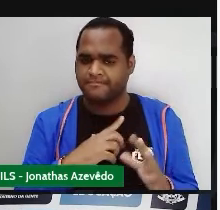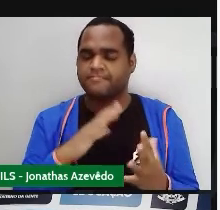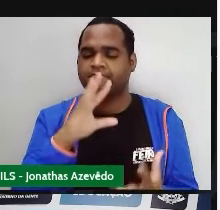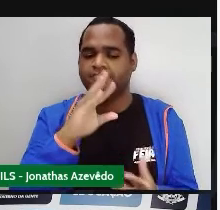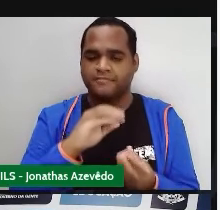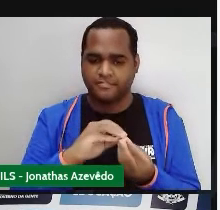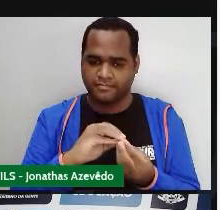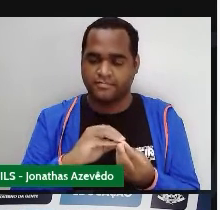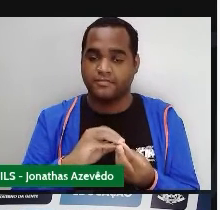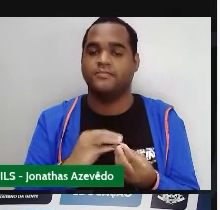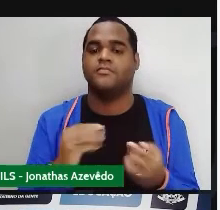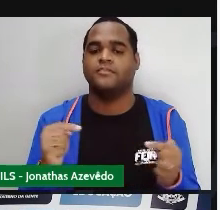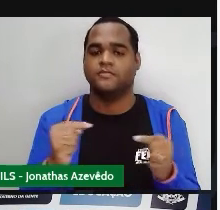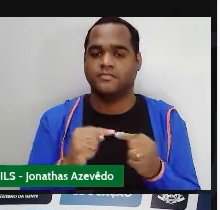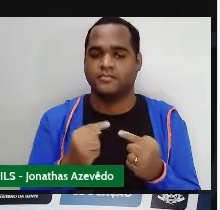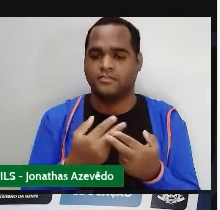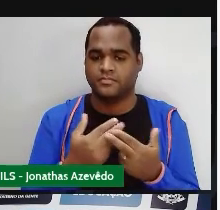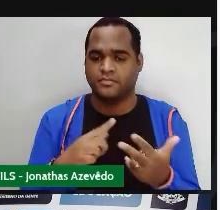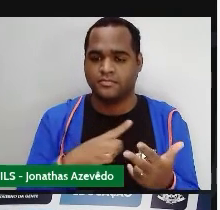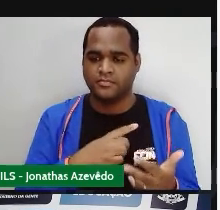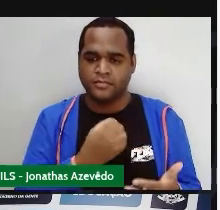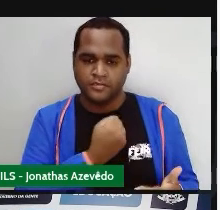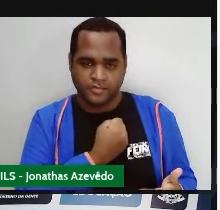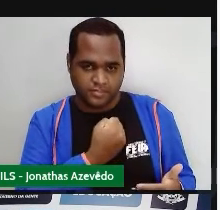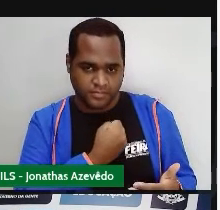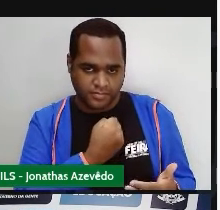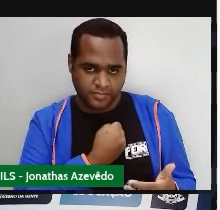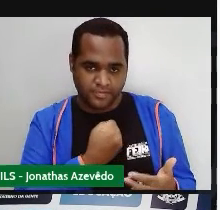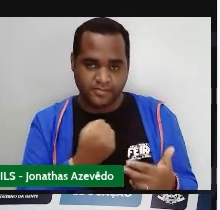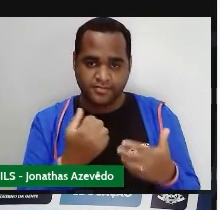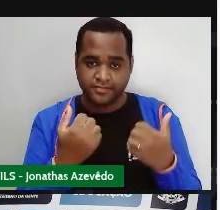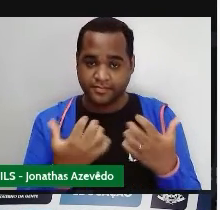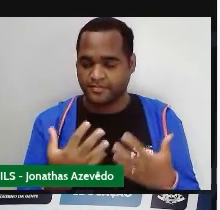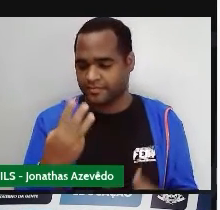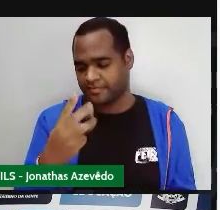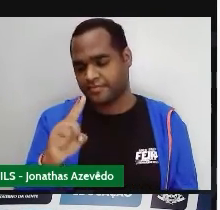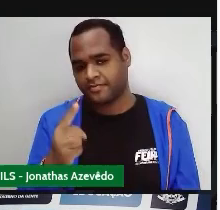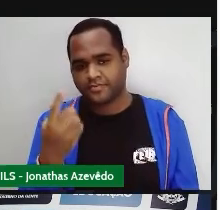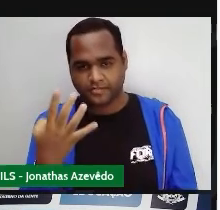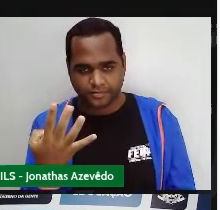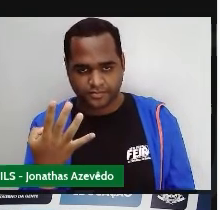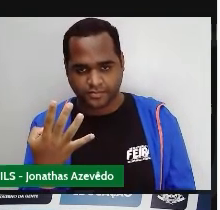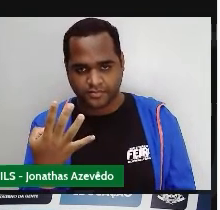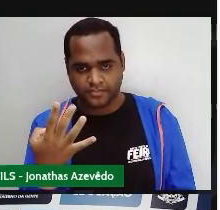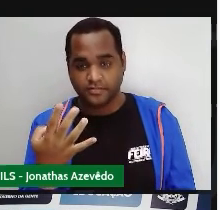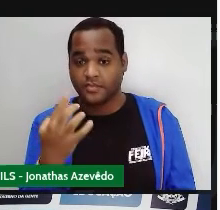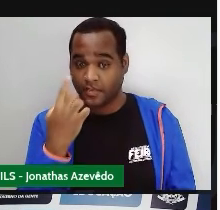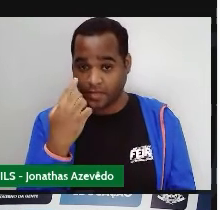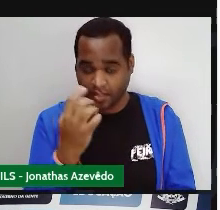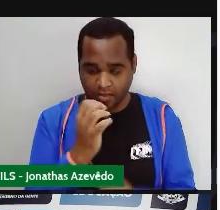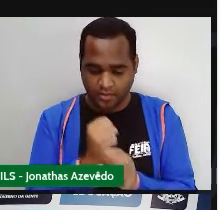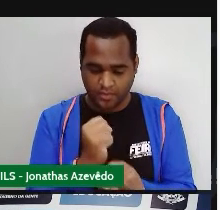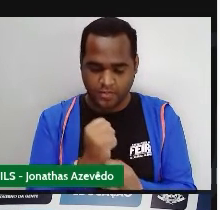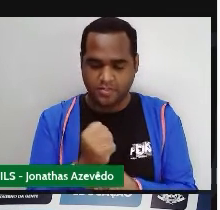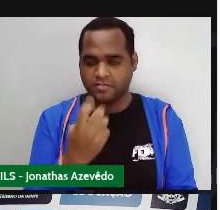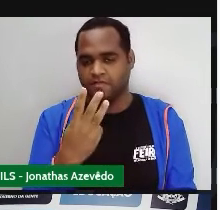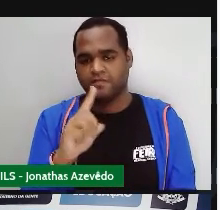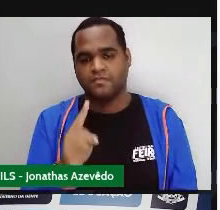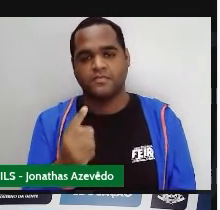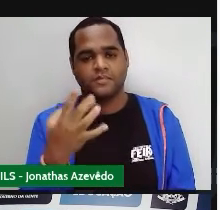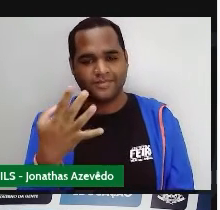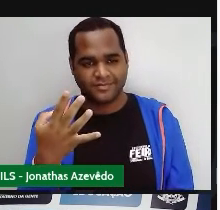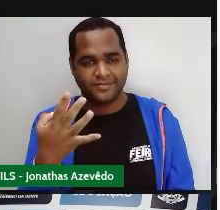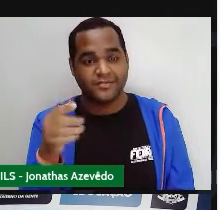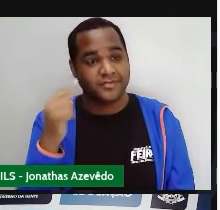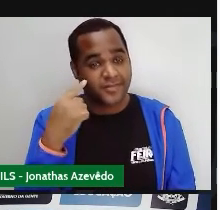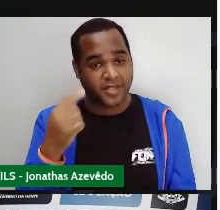solução do problema é esse par de números 3 e 4 onde três é a quantidade de cubos ou